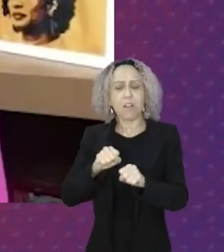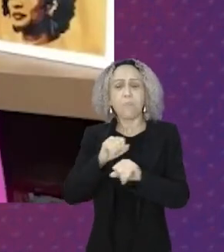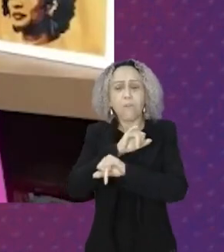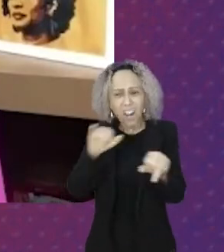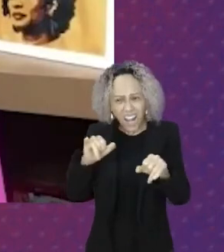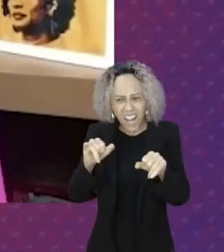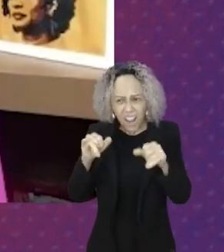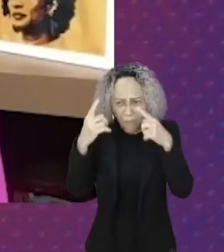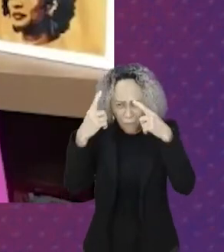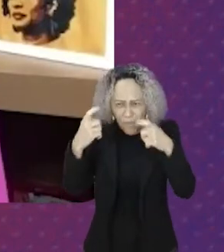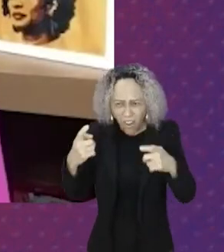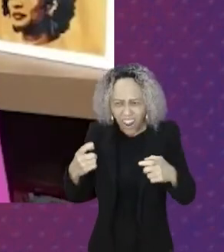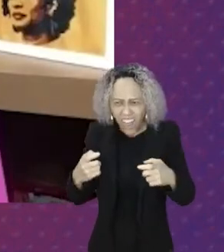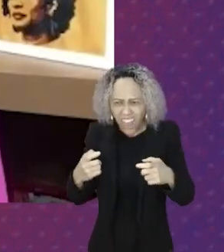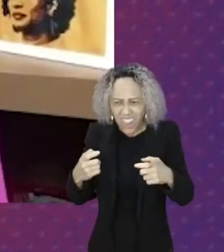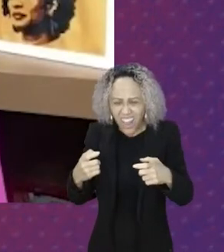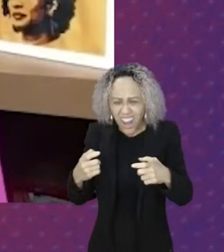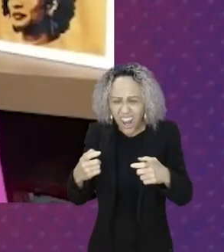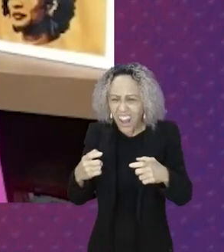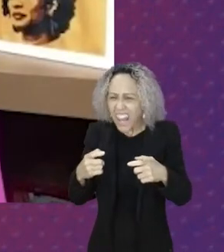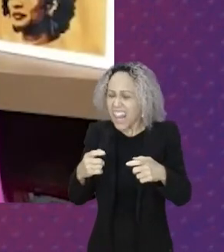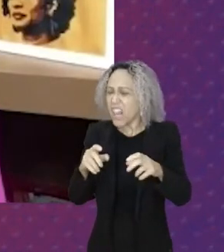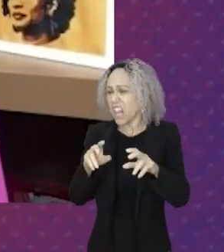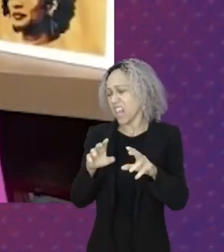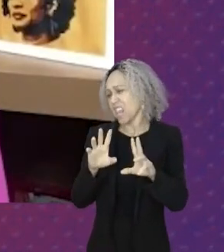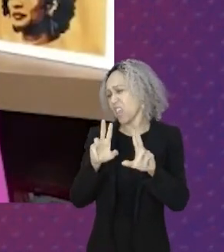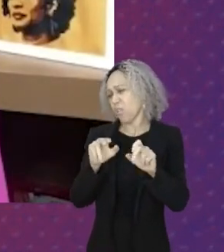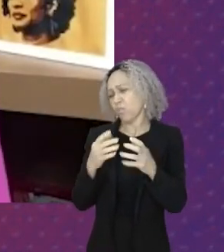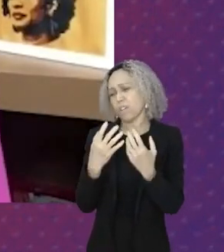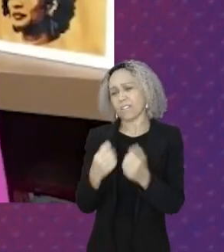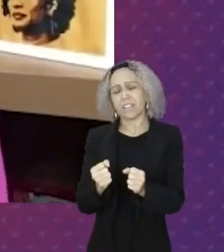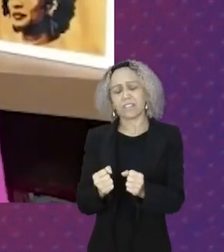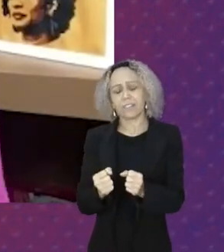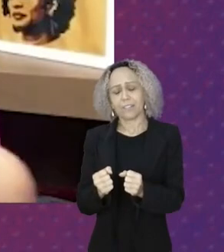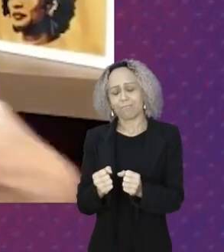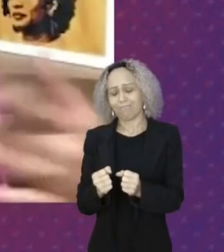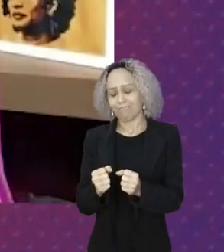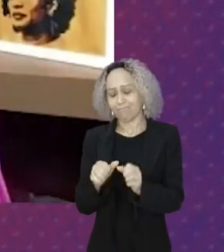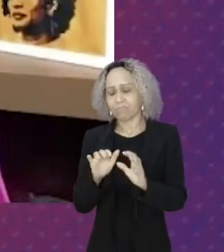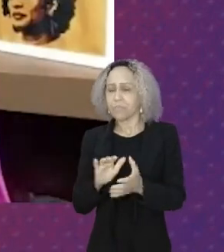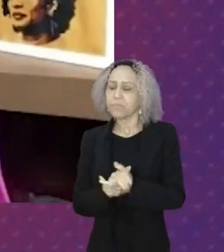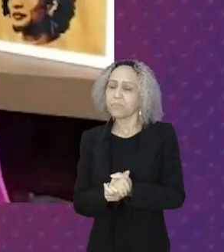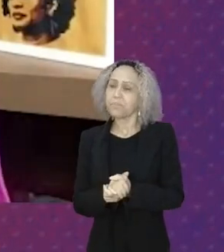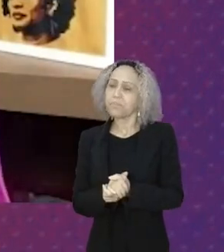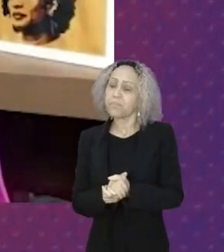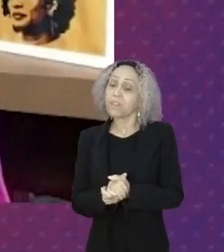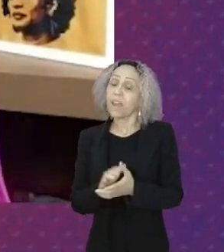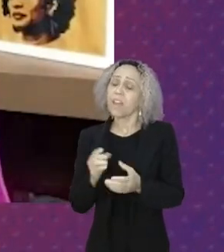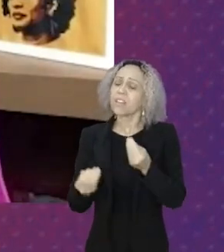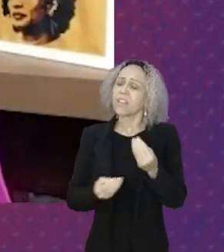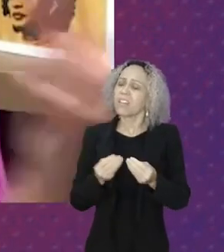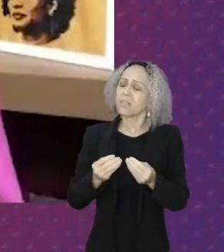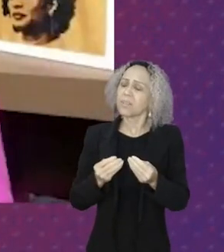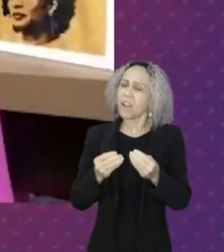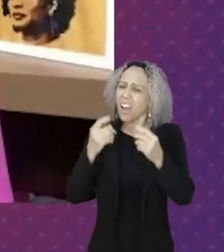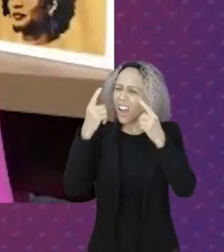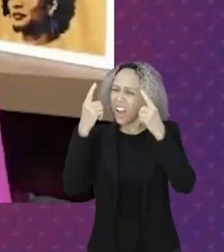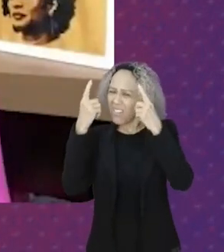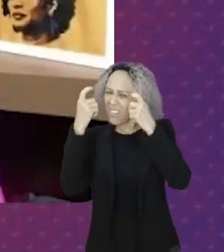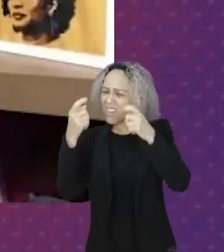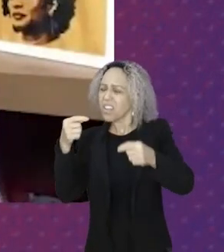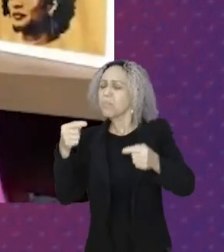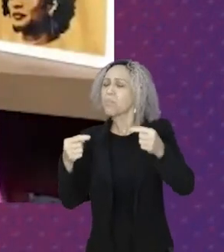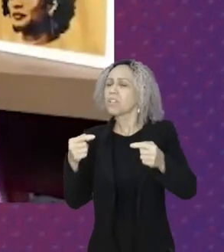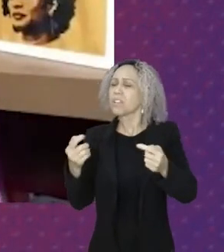legislativas possam recuar daquilo que é a naturalização da violência política. Porque, na verdade,